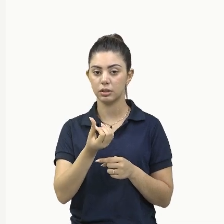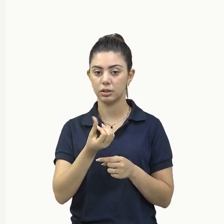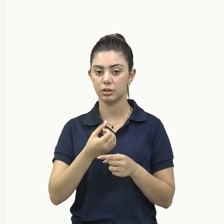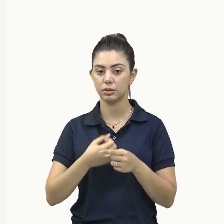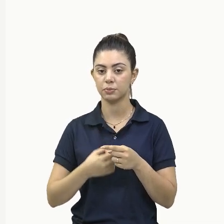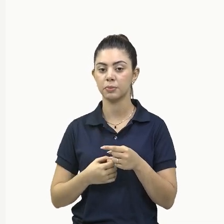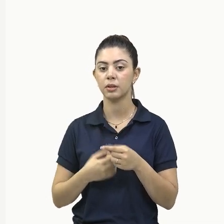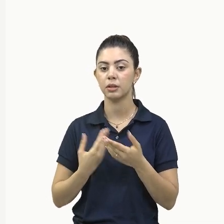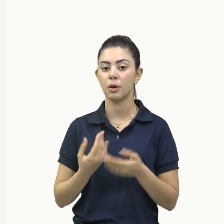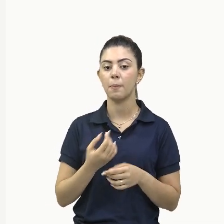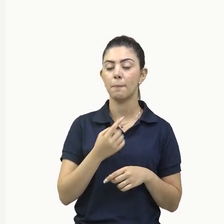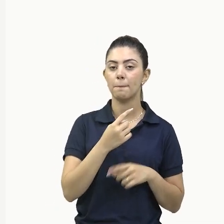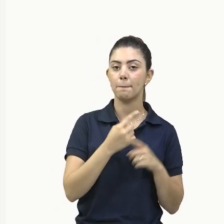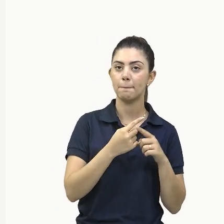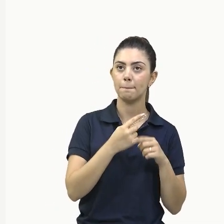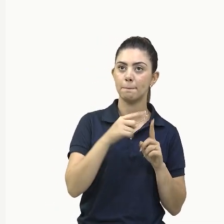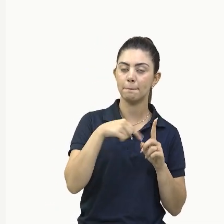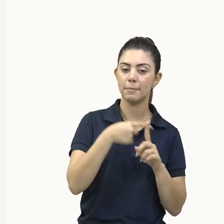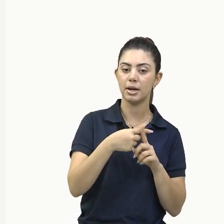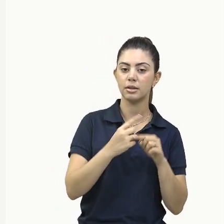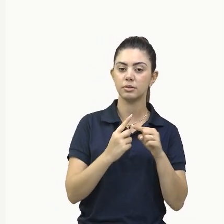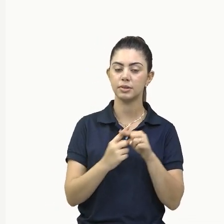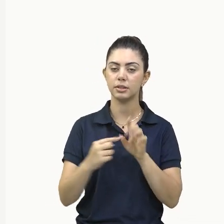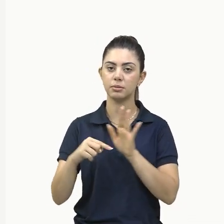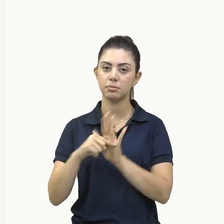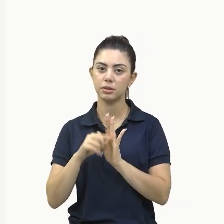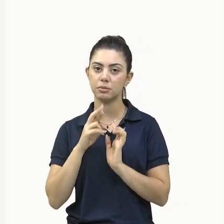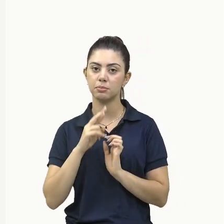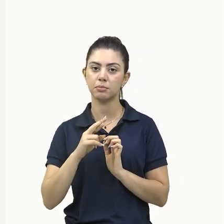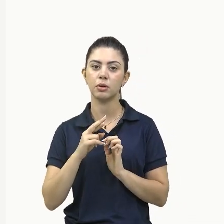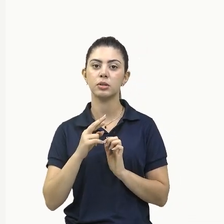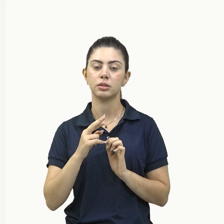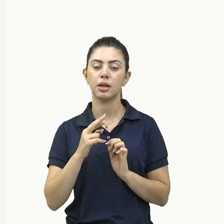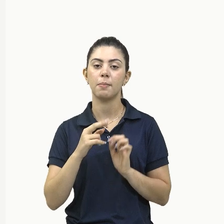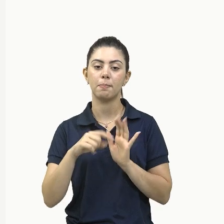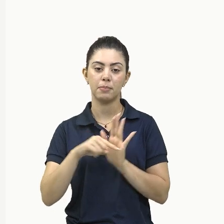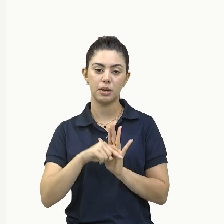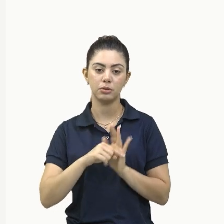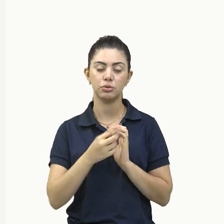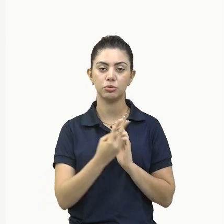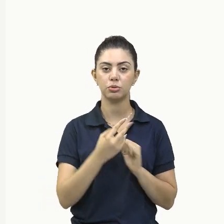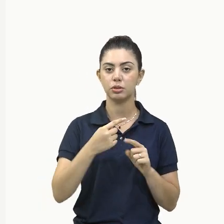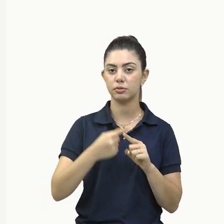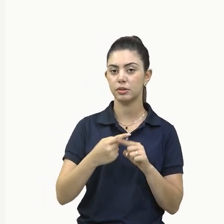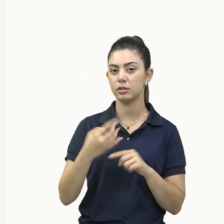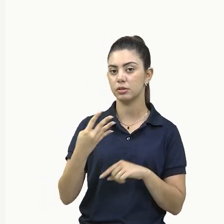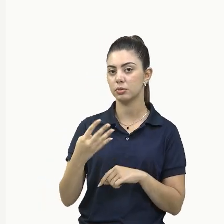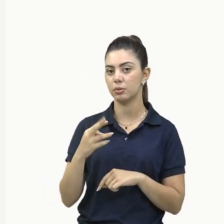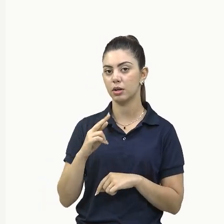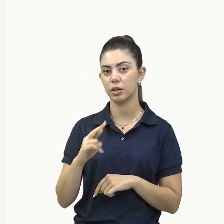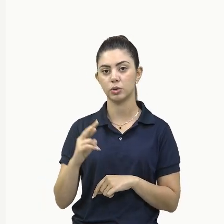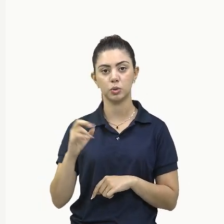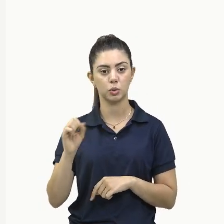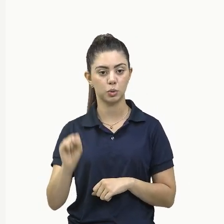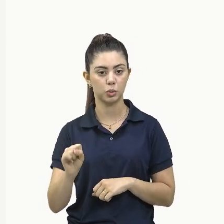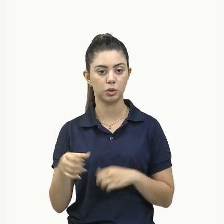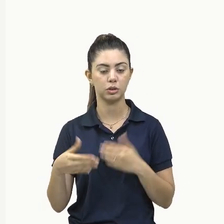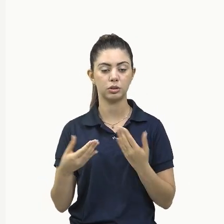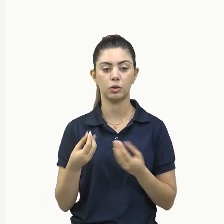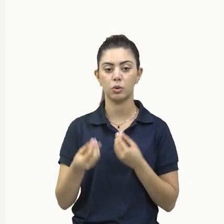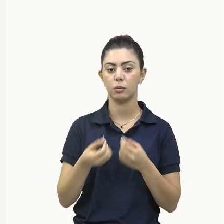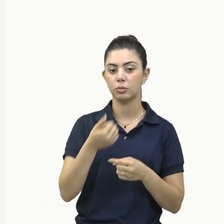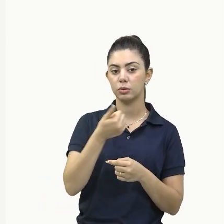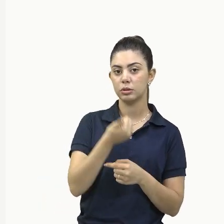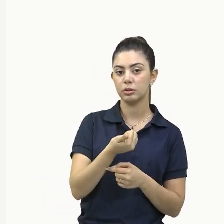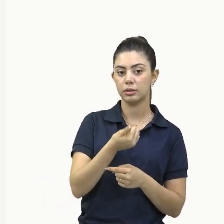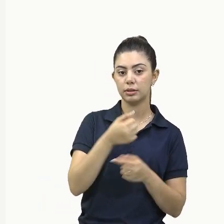mais vezes menos, menos 2 vezes 4, 8. Então, eu tenho esse menos do